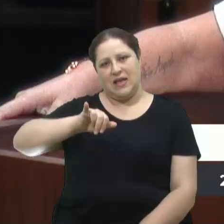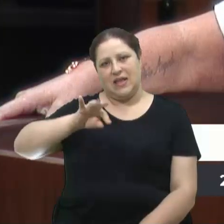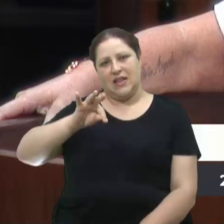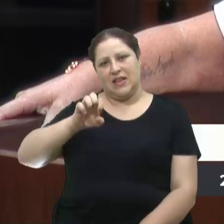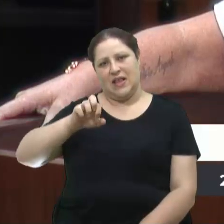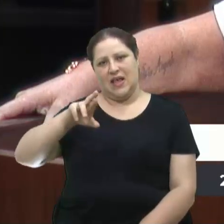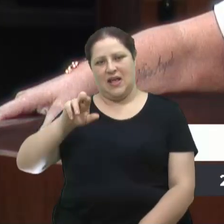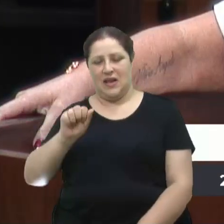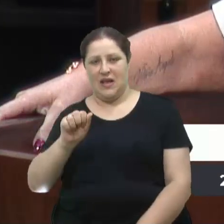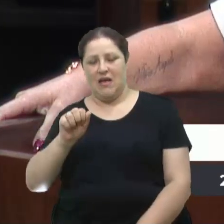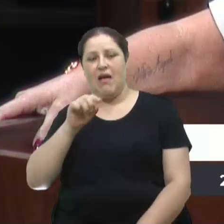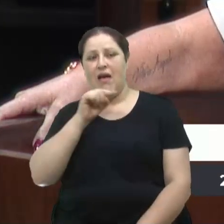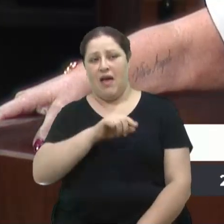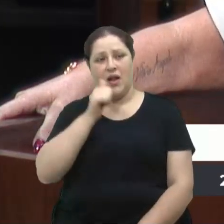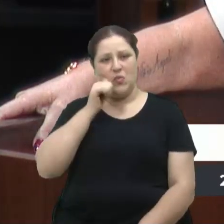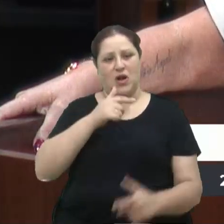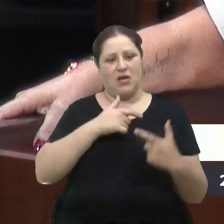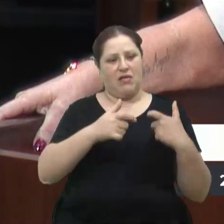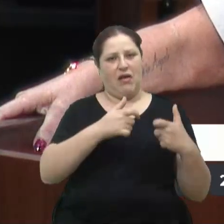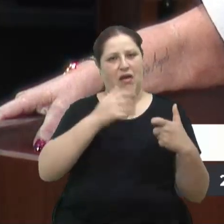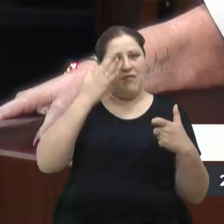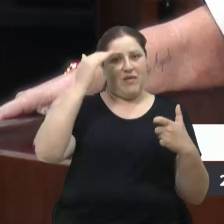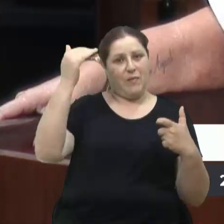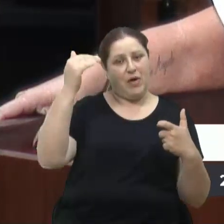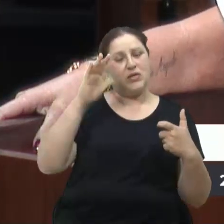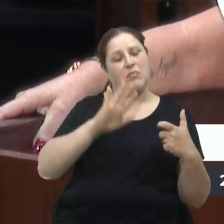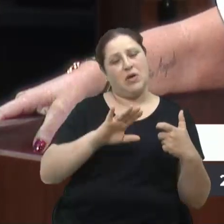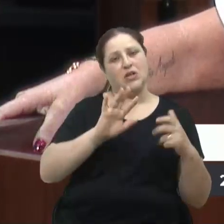faleceu como anônima. Em